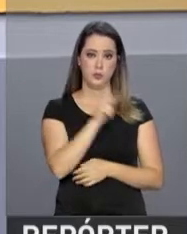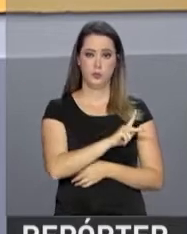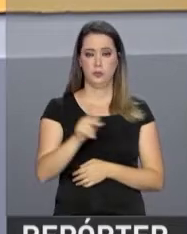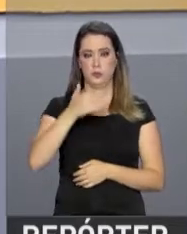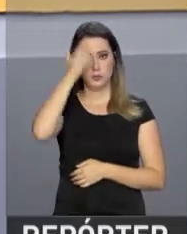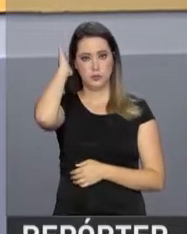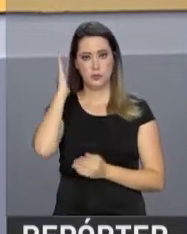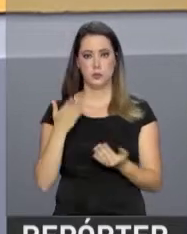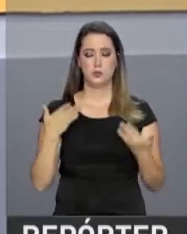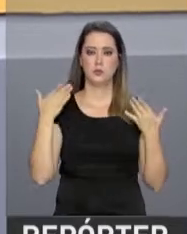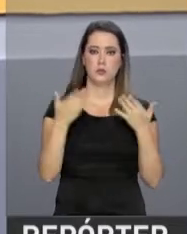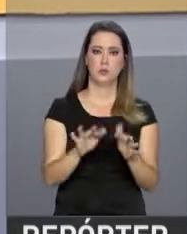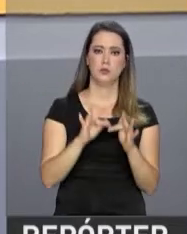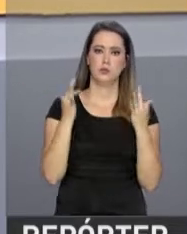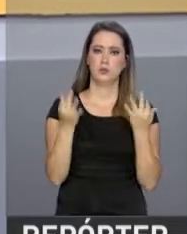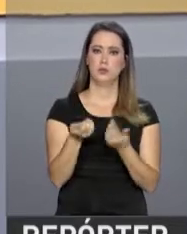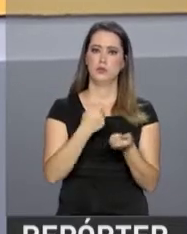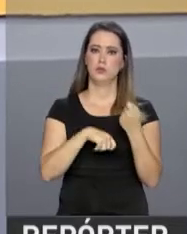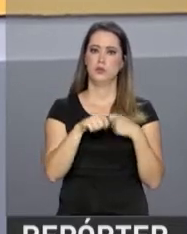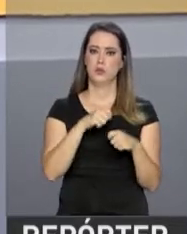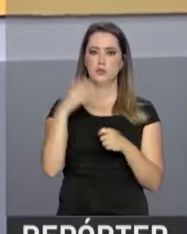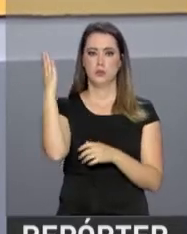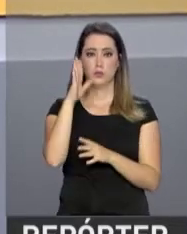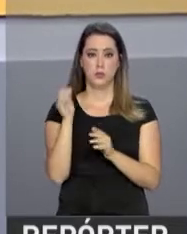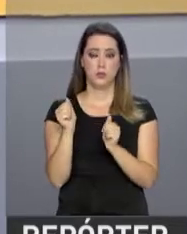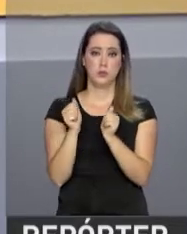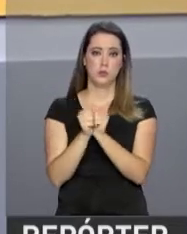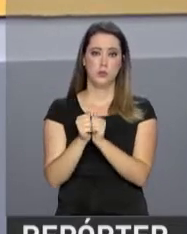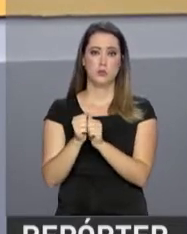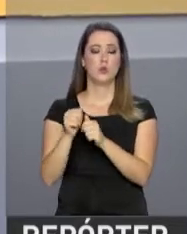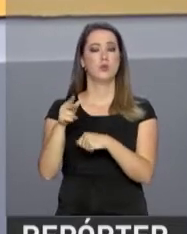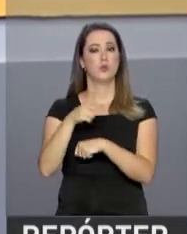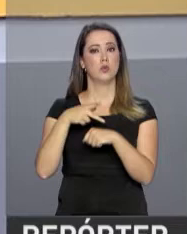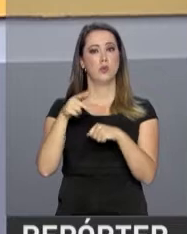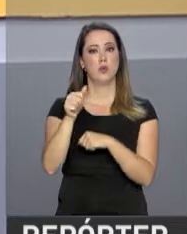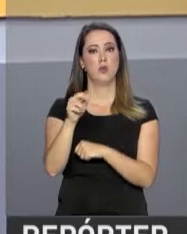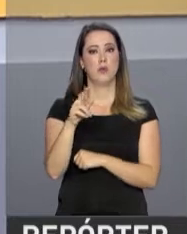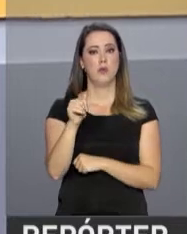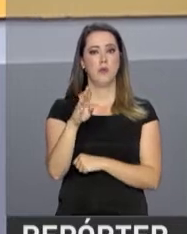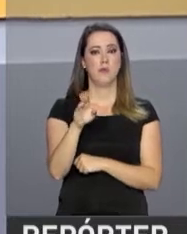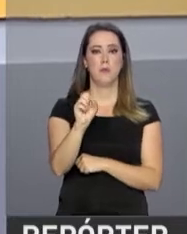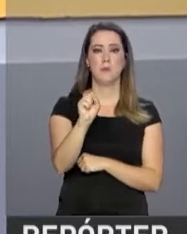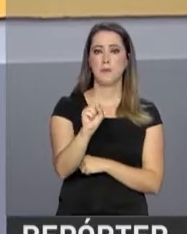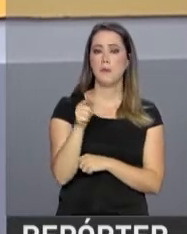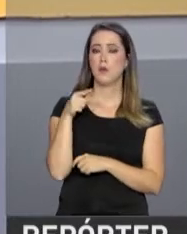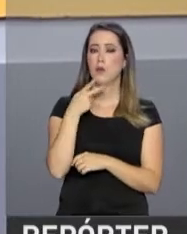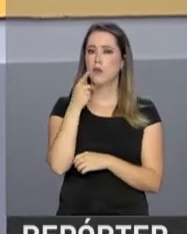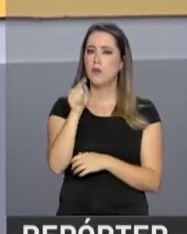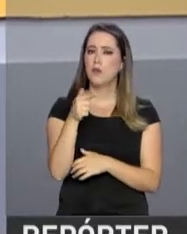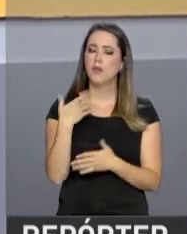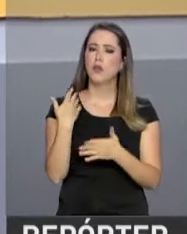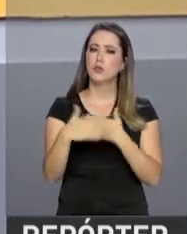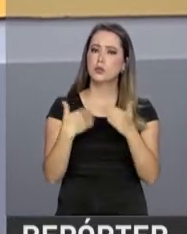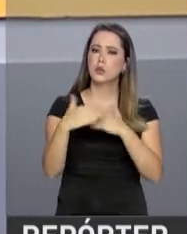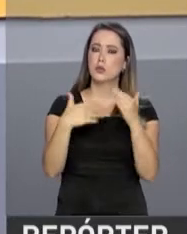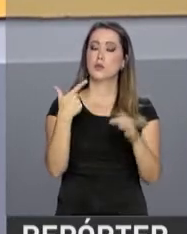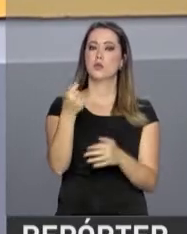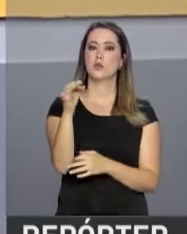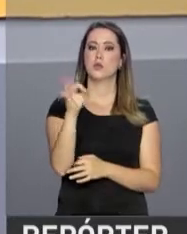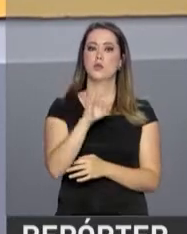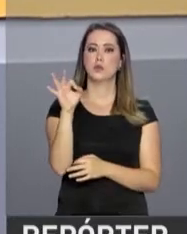participou do fórum econômico brasil países árabes durante o discurso o presidente citou o crescimento de 20%